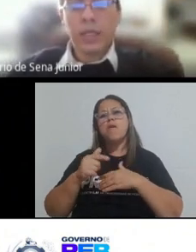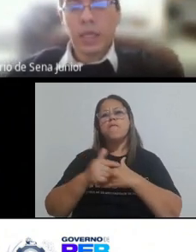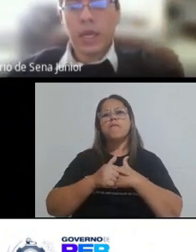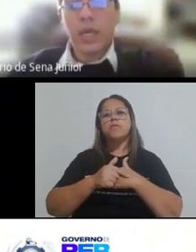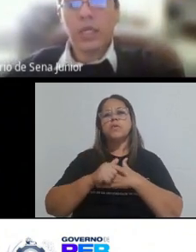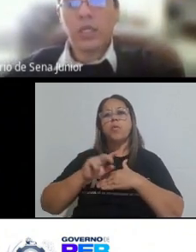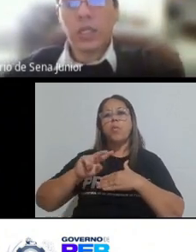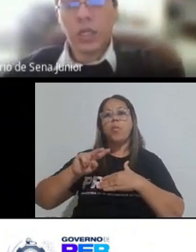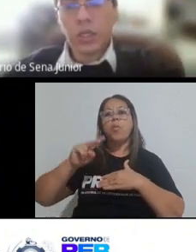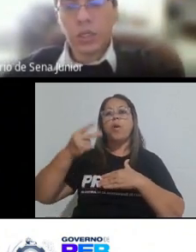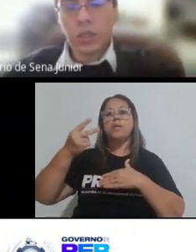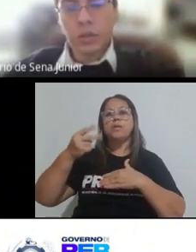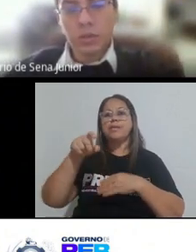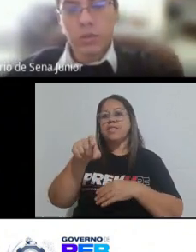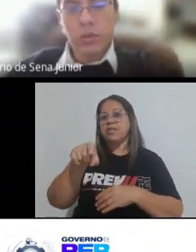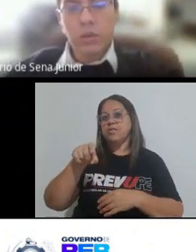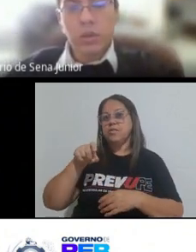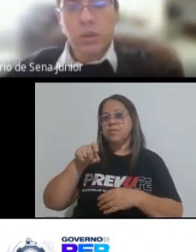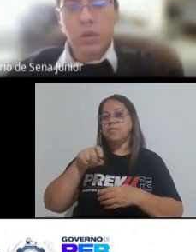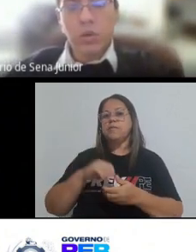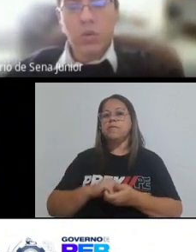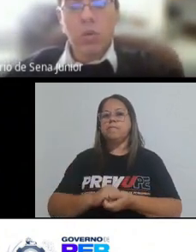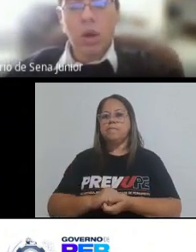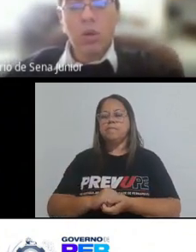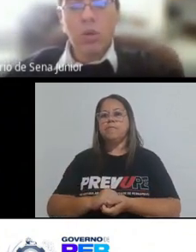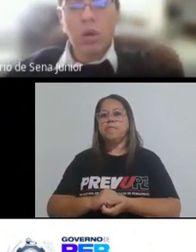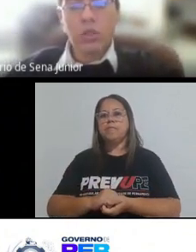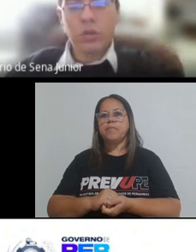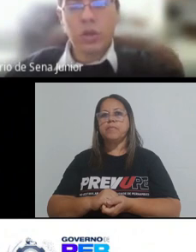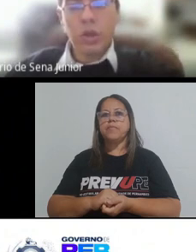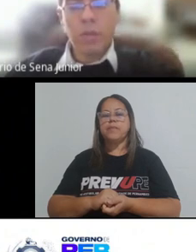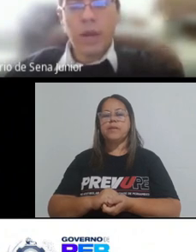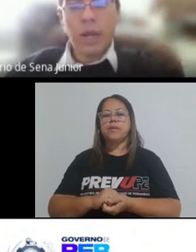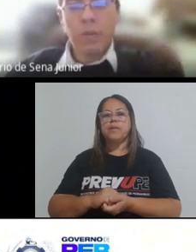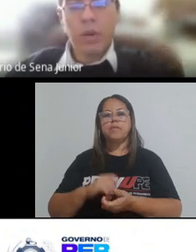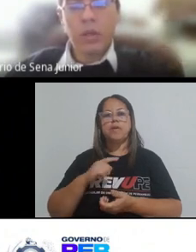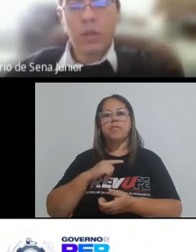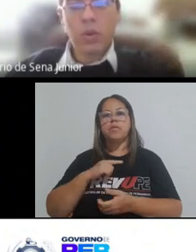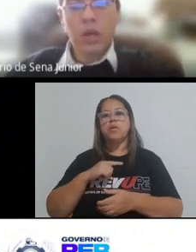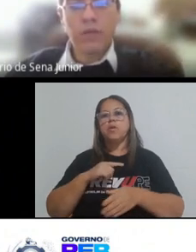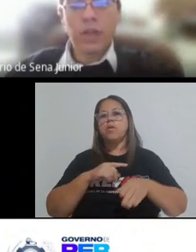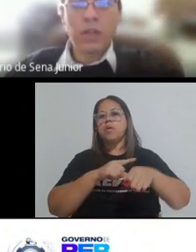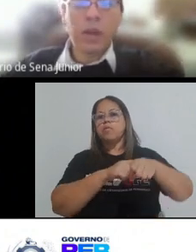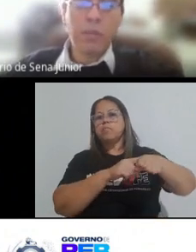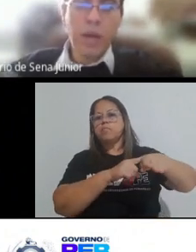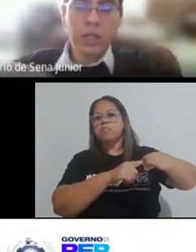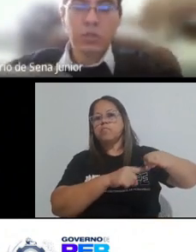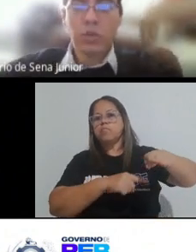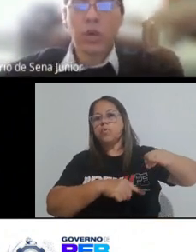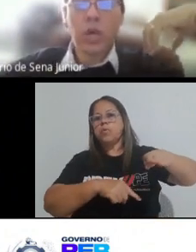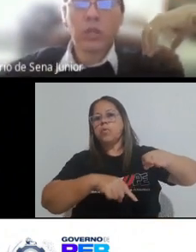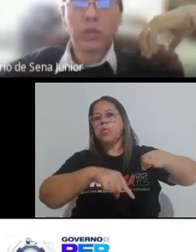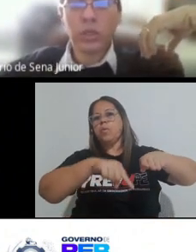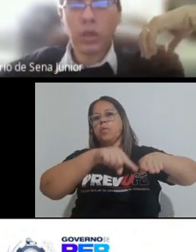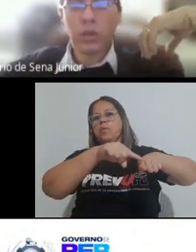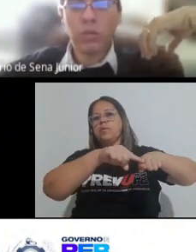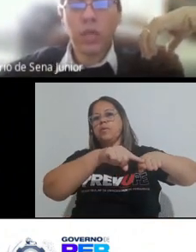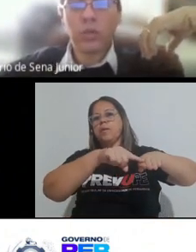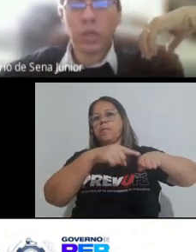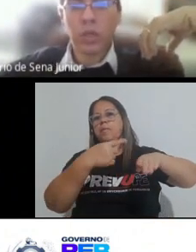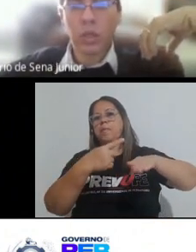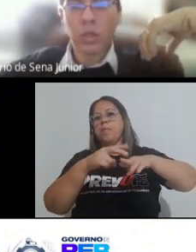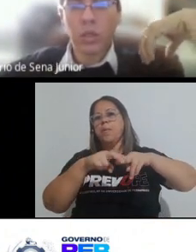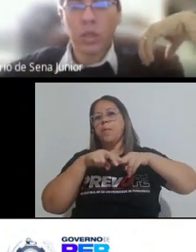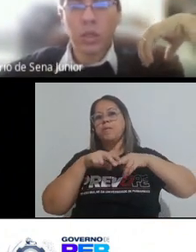quadrática em x, o qual corresponde a uma parábola de concavidade para baixo, por causa do sinal de